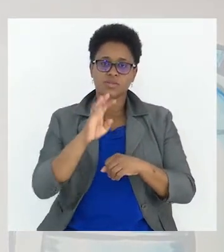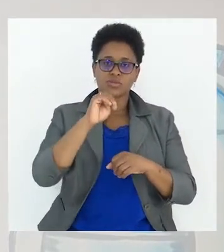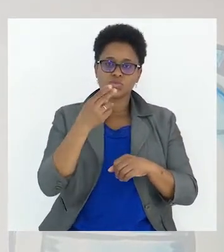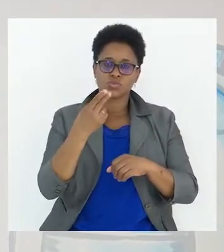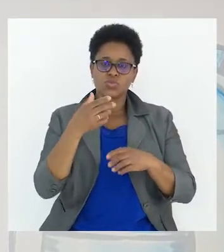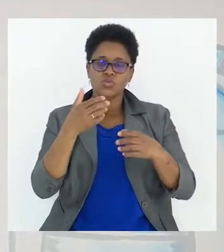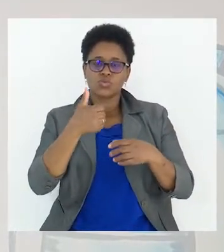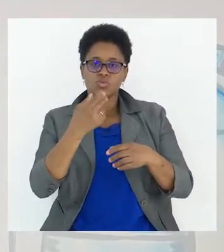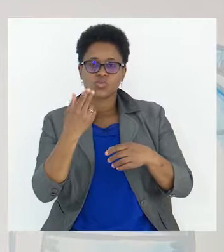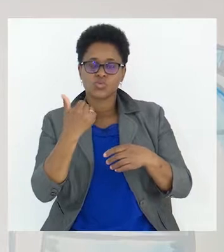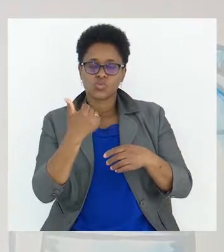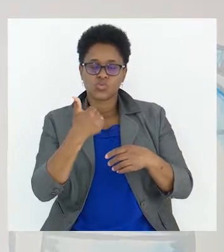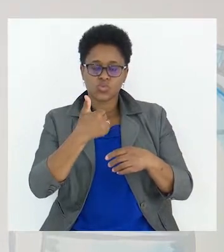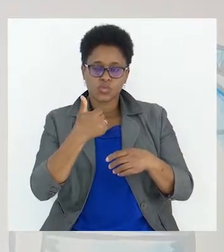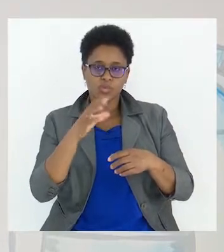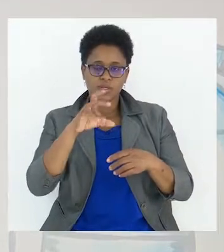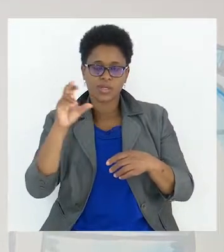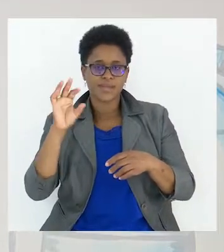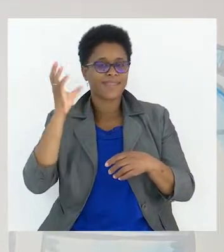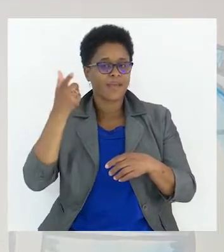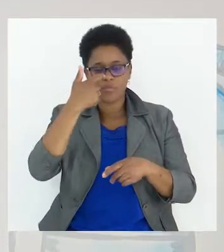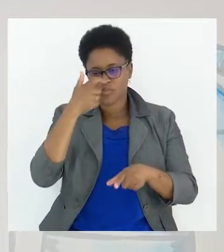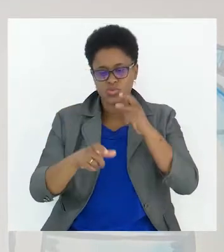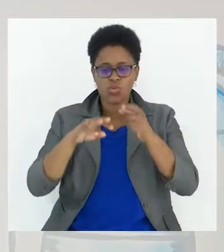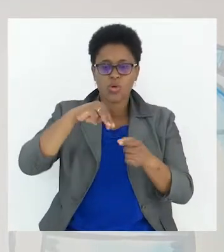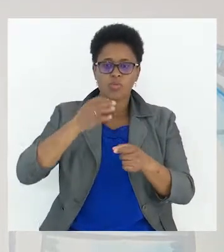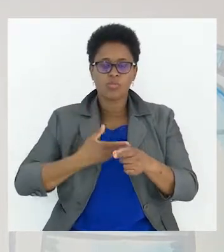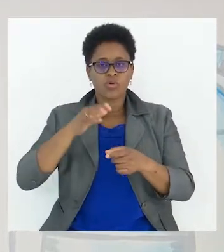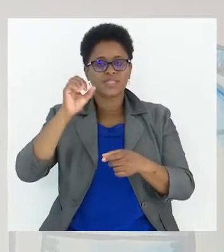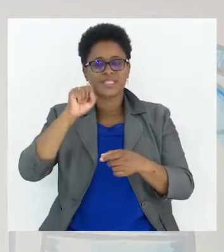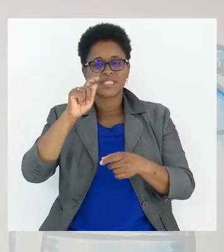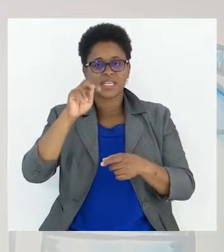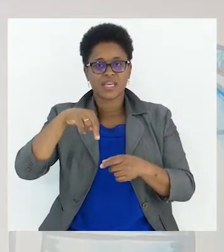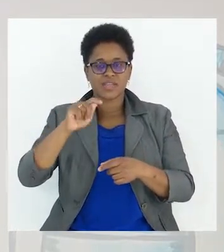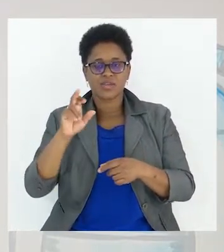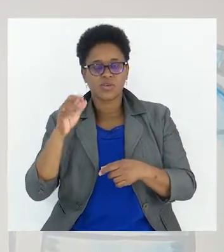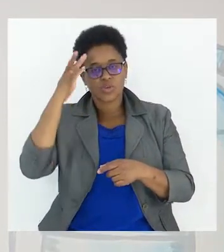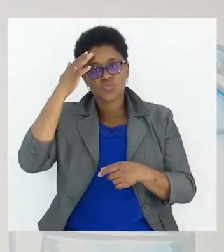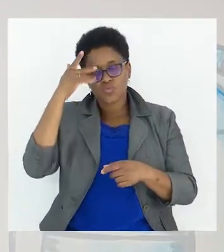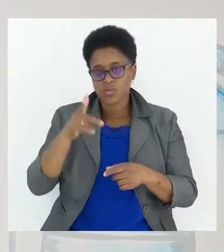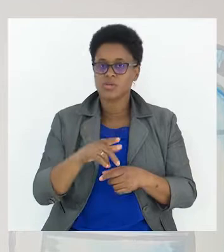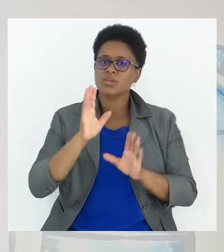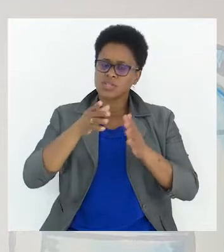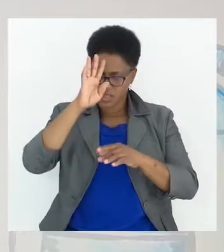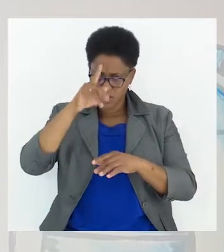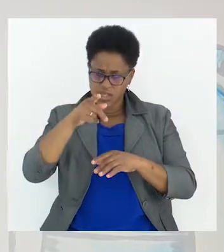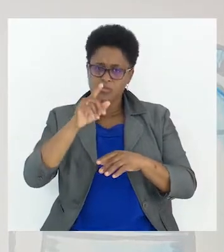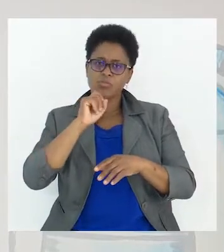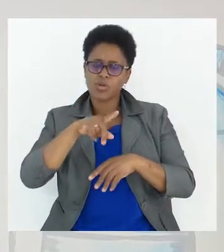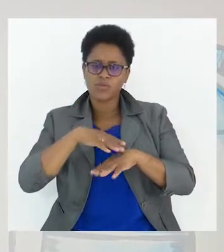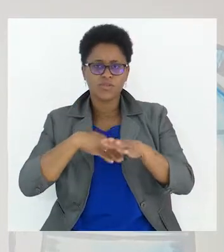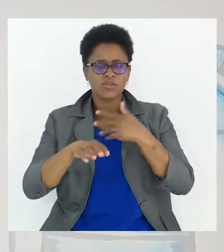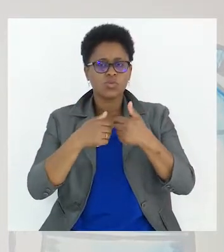tempo, pessoa, modo, género e número. Já sabes que não podes fazer tudo o que está